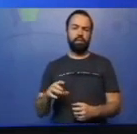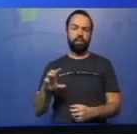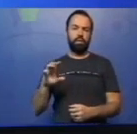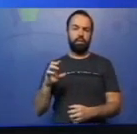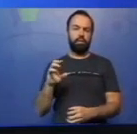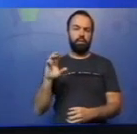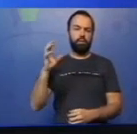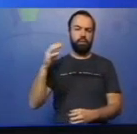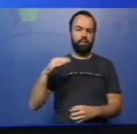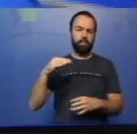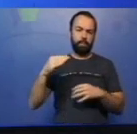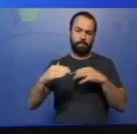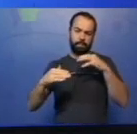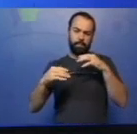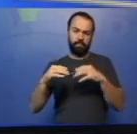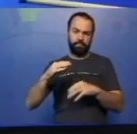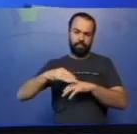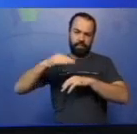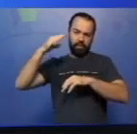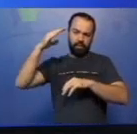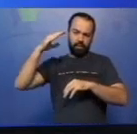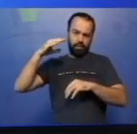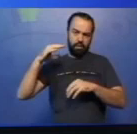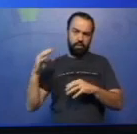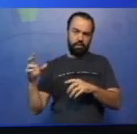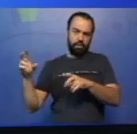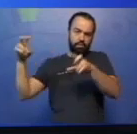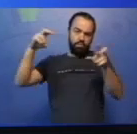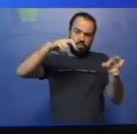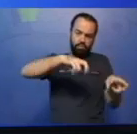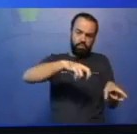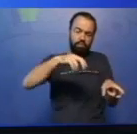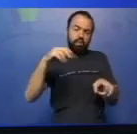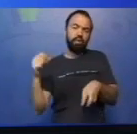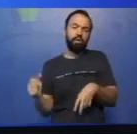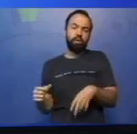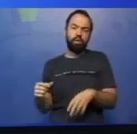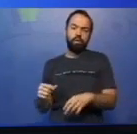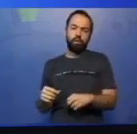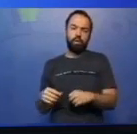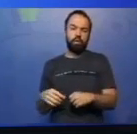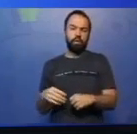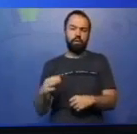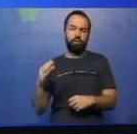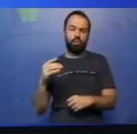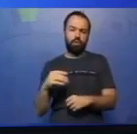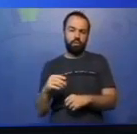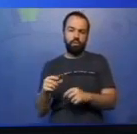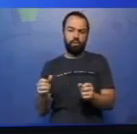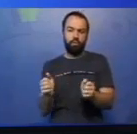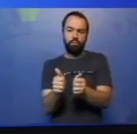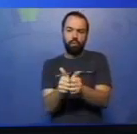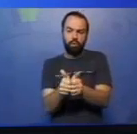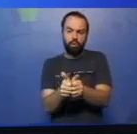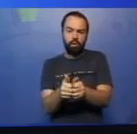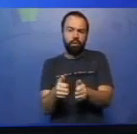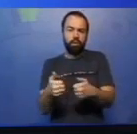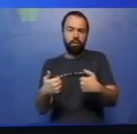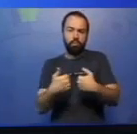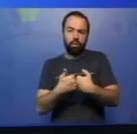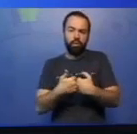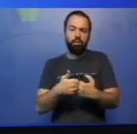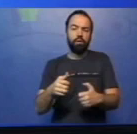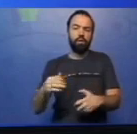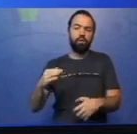as cidades mais industrializadas, são as cidades que mais recebem essa migração de pessoas. Essa